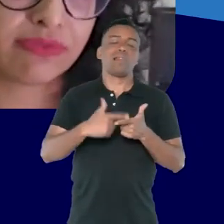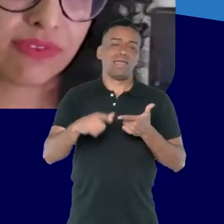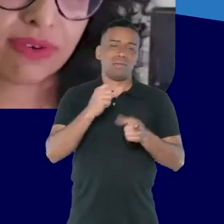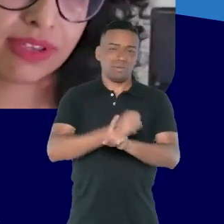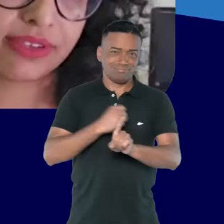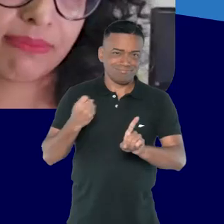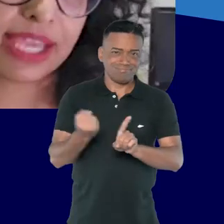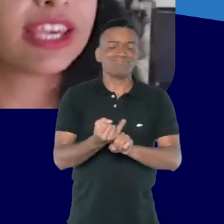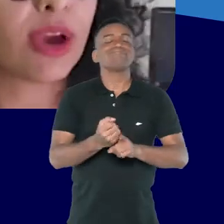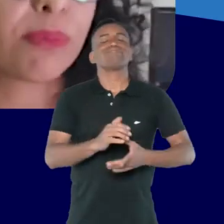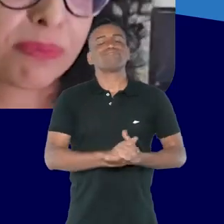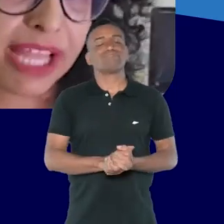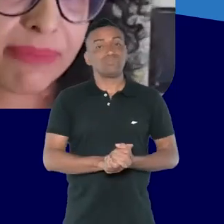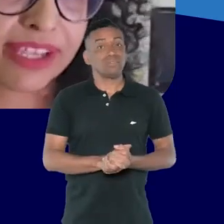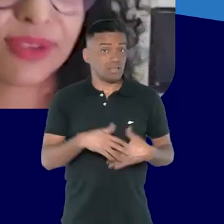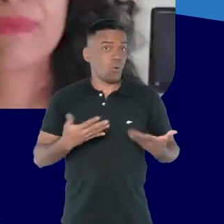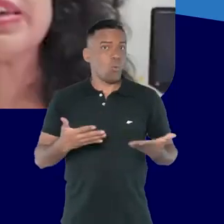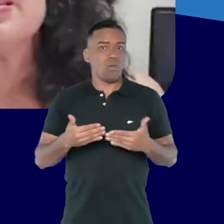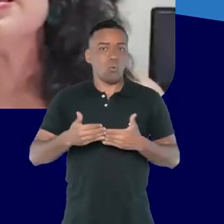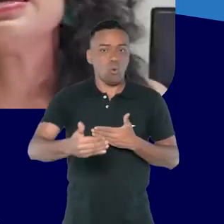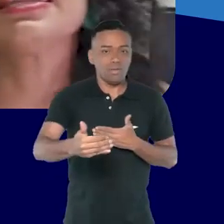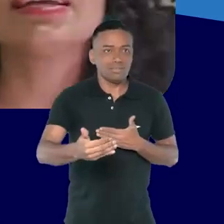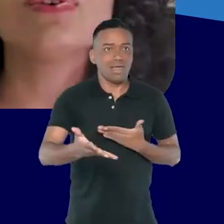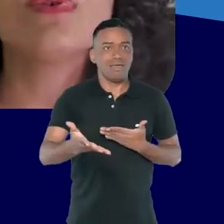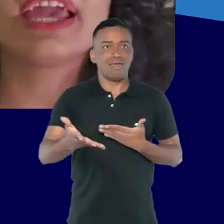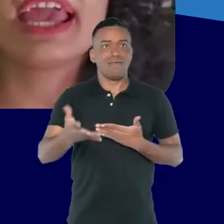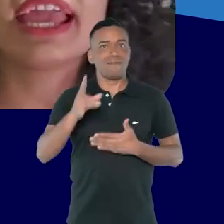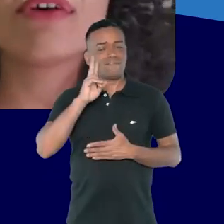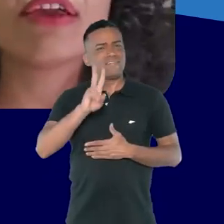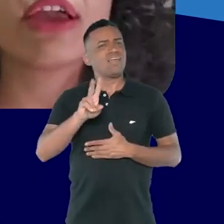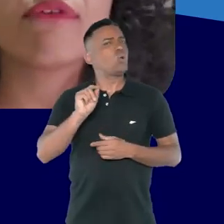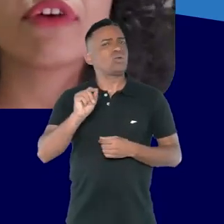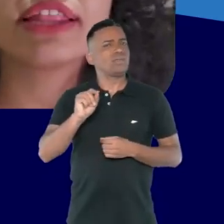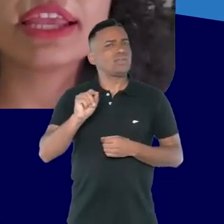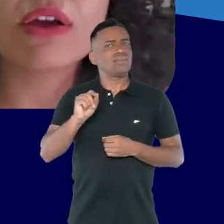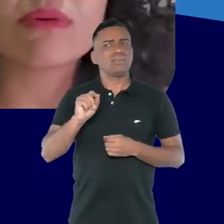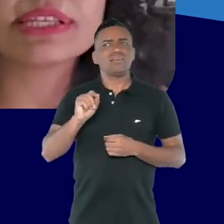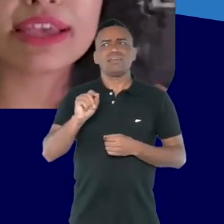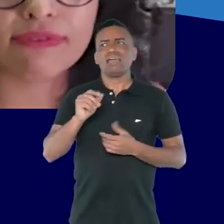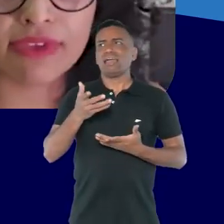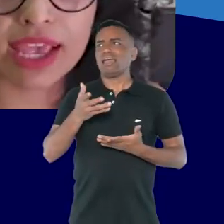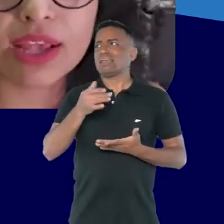outras pessoas já viveram aquilo também, e que é um problema aqui. Então,